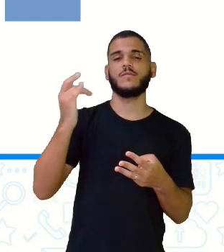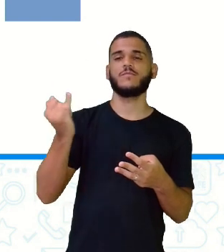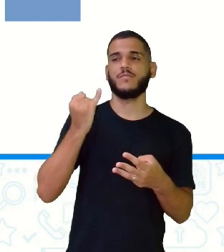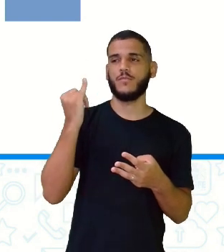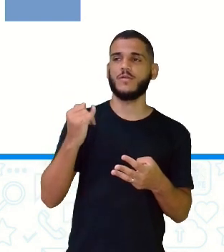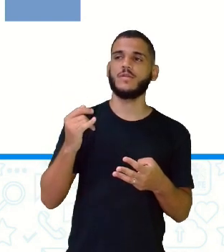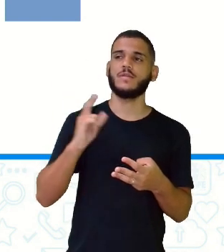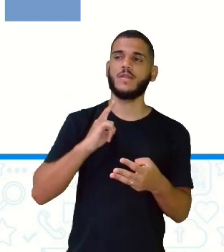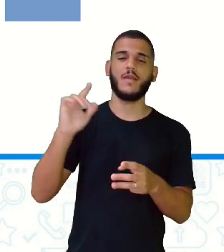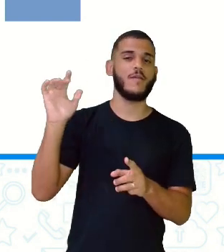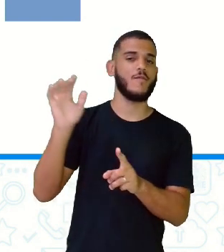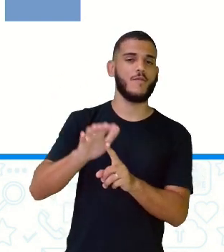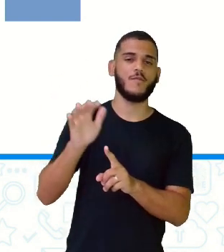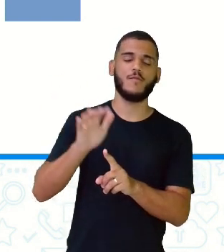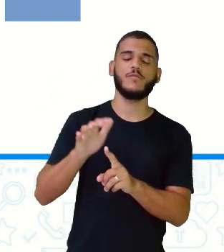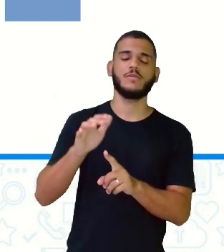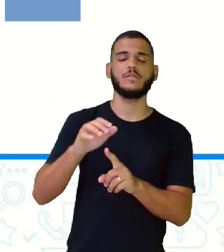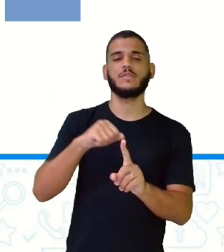para